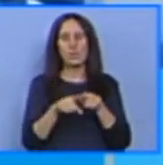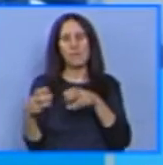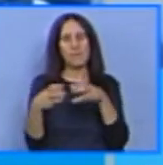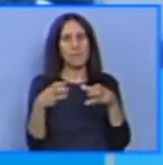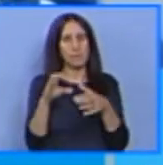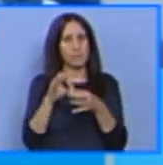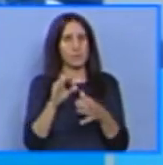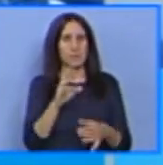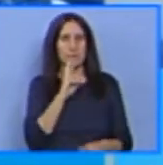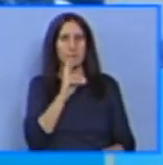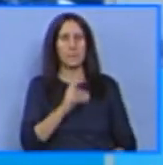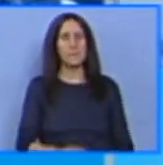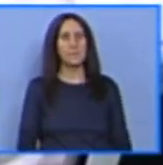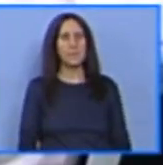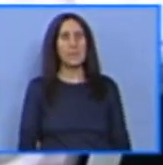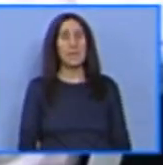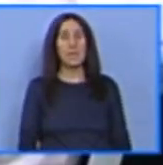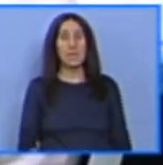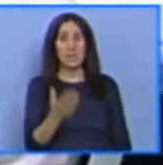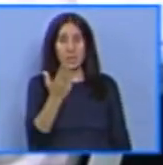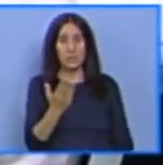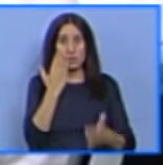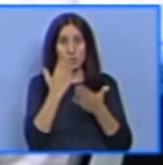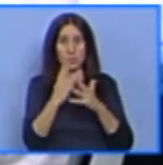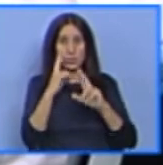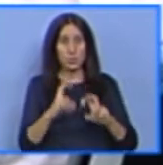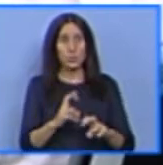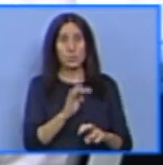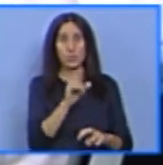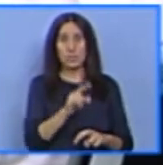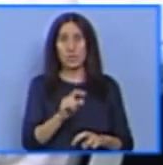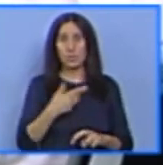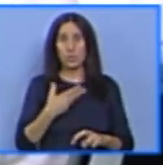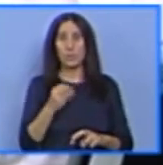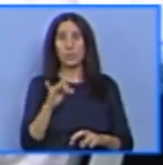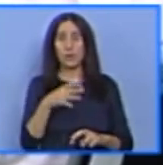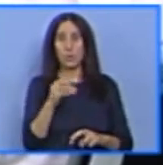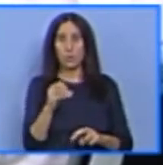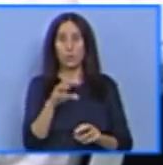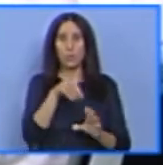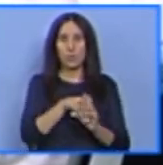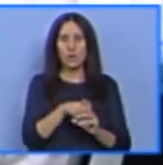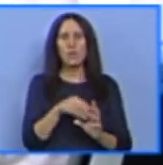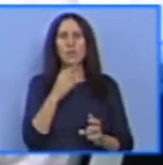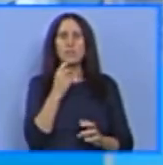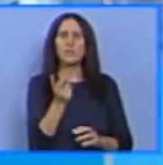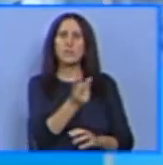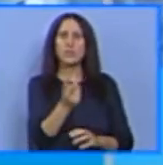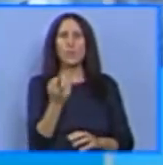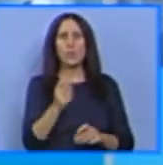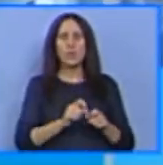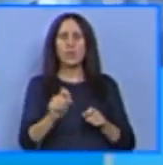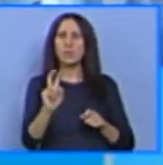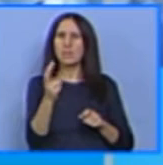de Fátima. Este seu estudo, também com a participação do José Eduardo Franco, podemos dizer que vocês tiveram ali duas